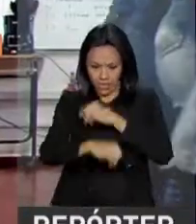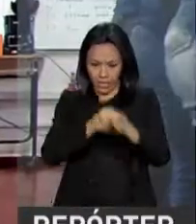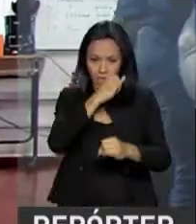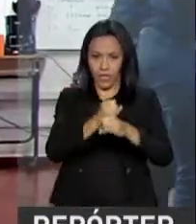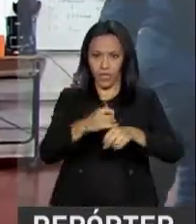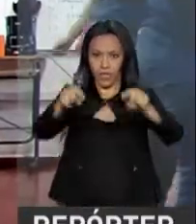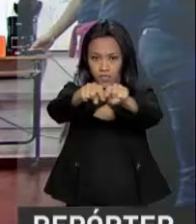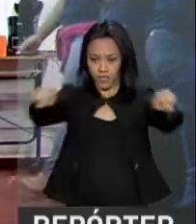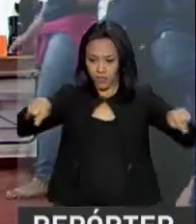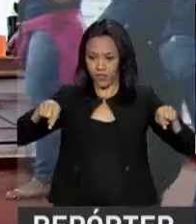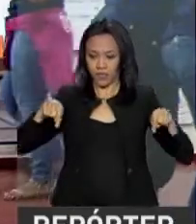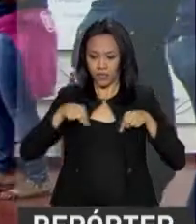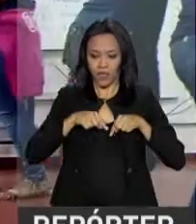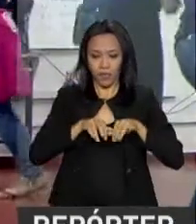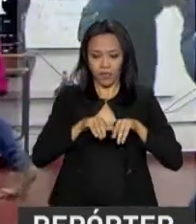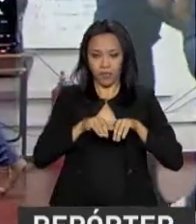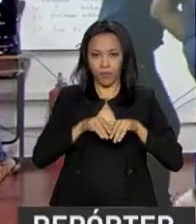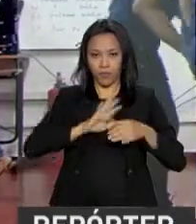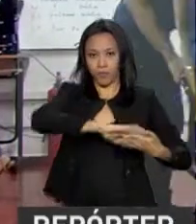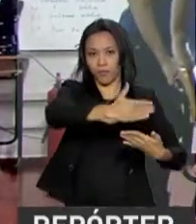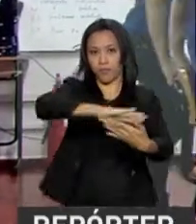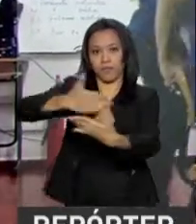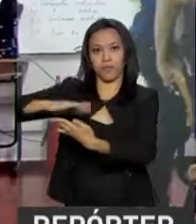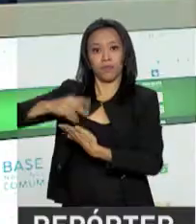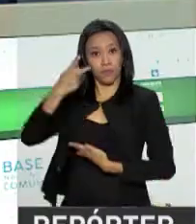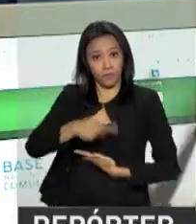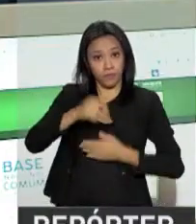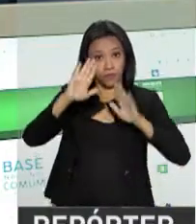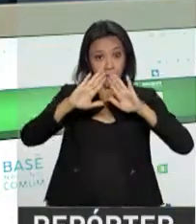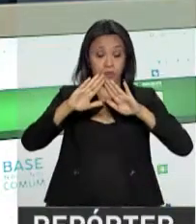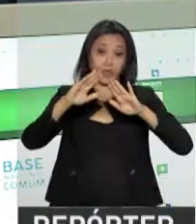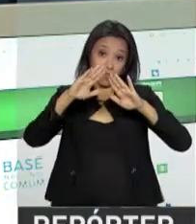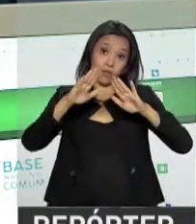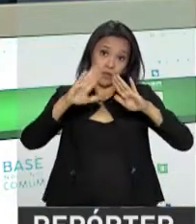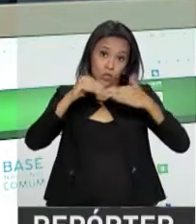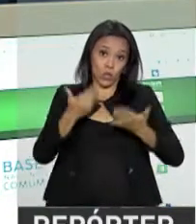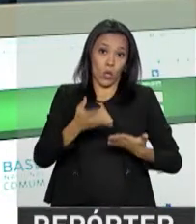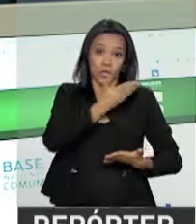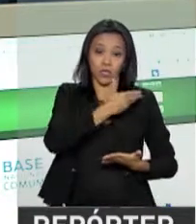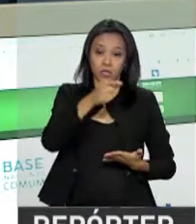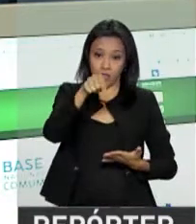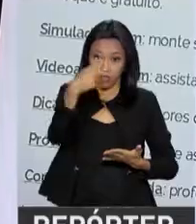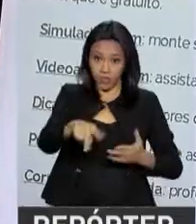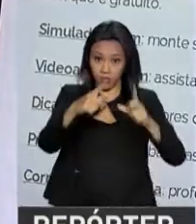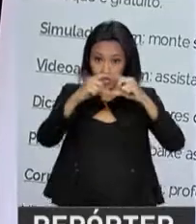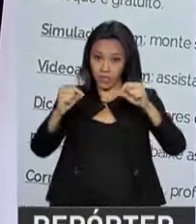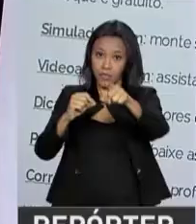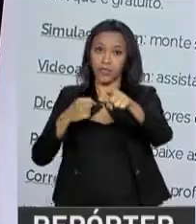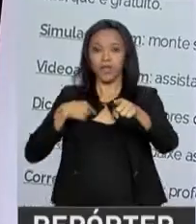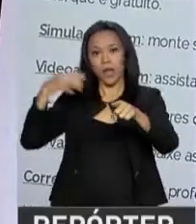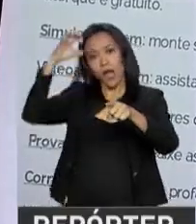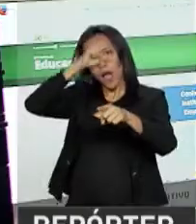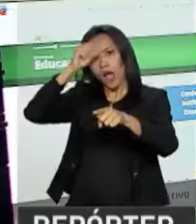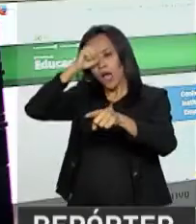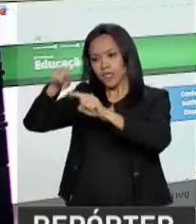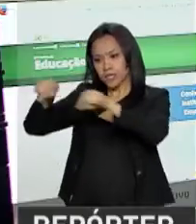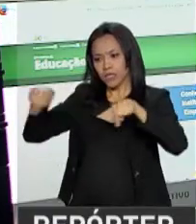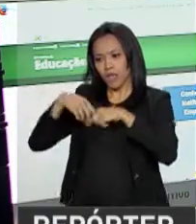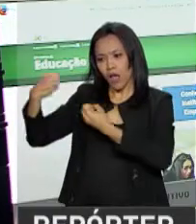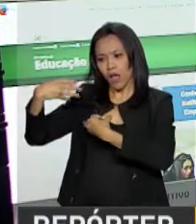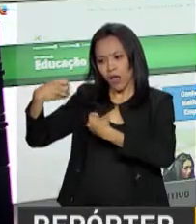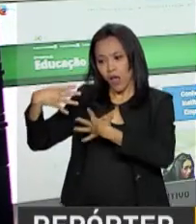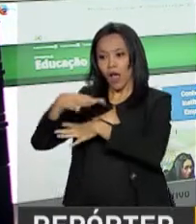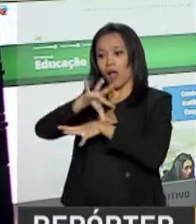laboratório de informática de uma escola pública de brasília que a milena aprimora o que aprende na sala de aula tudo que a gente